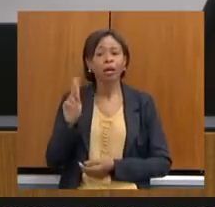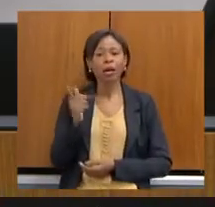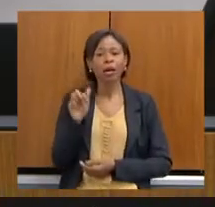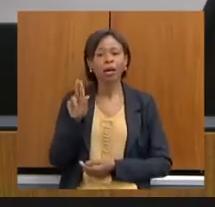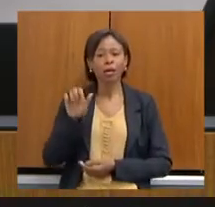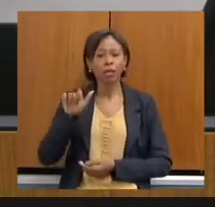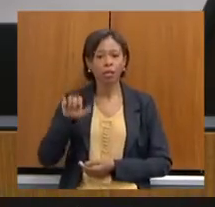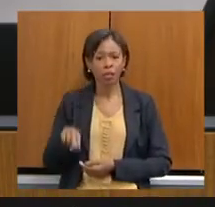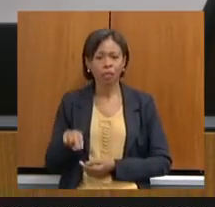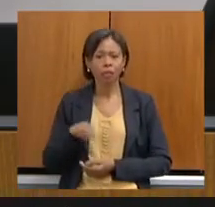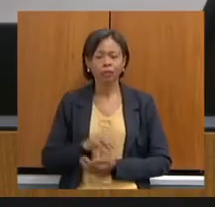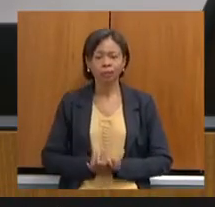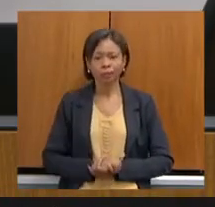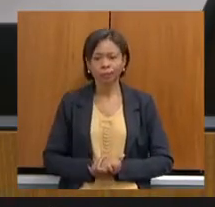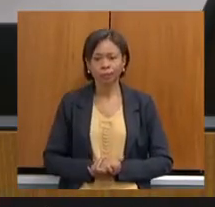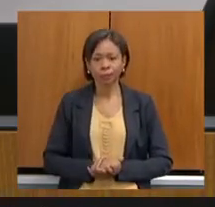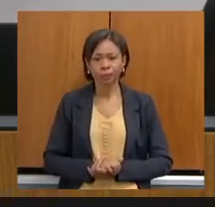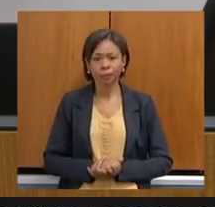Arlen Santiago